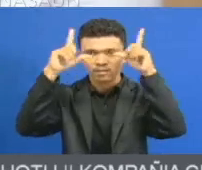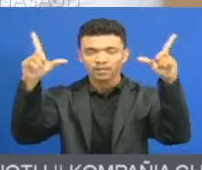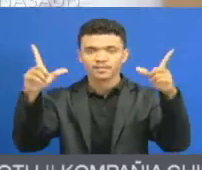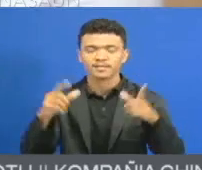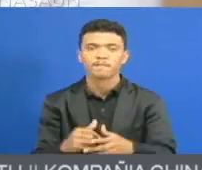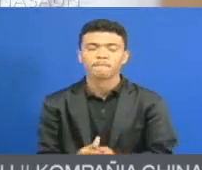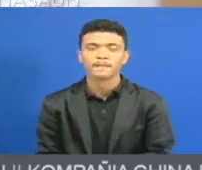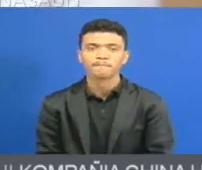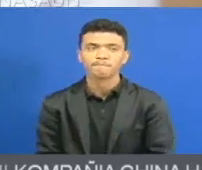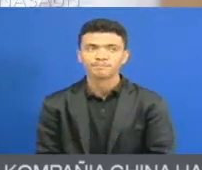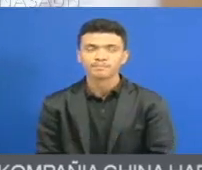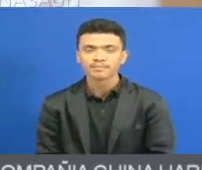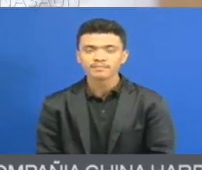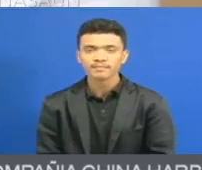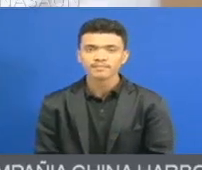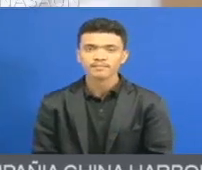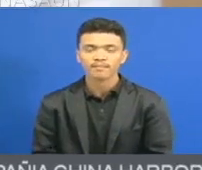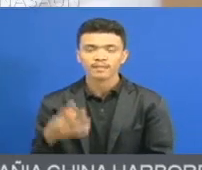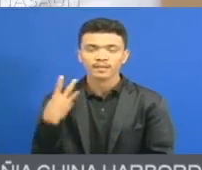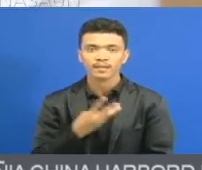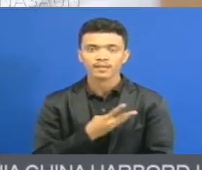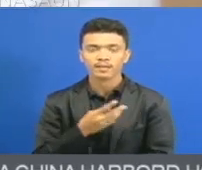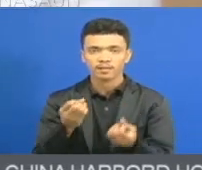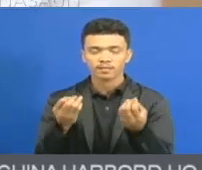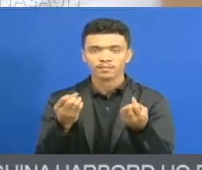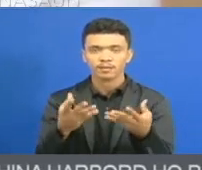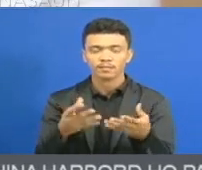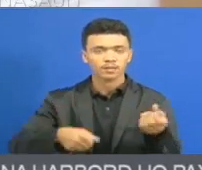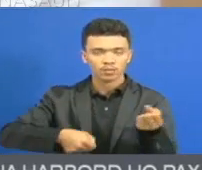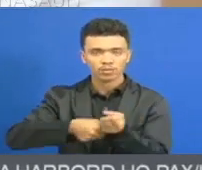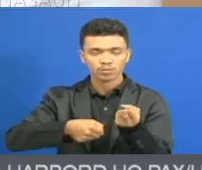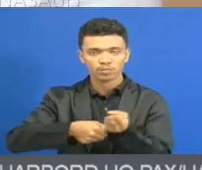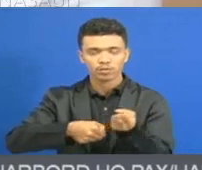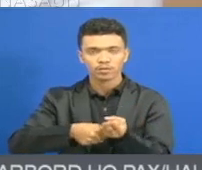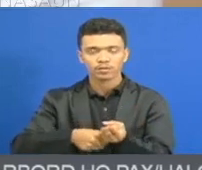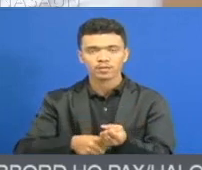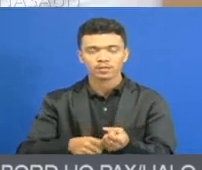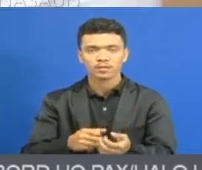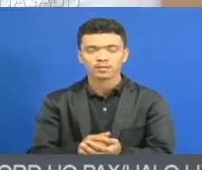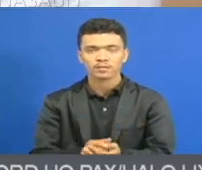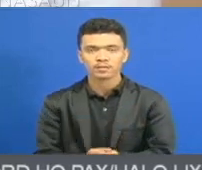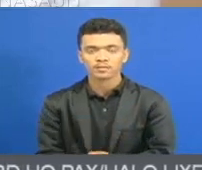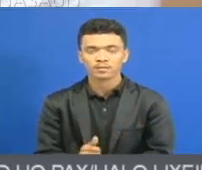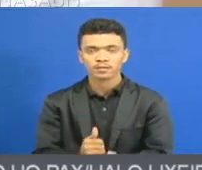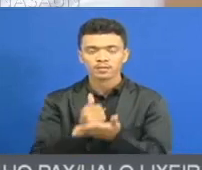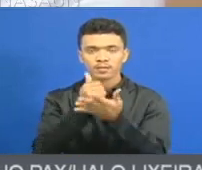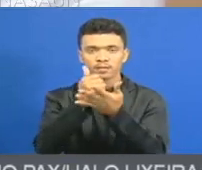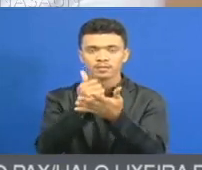katak, itene a instrumento ioide, bele reposta de utak i apoli nene apoio